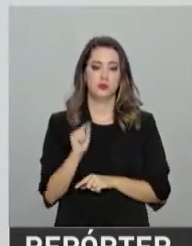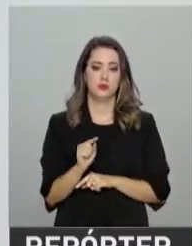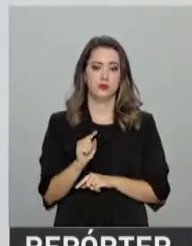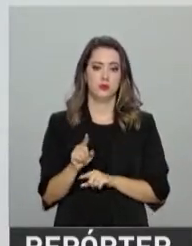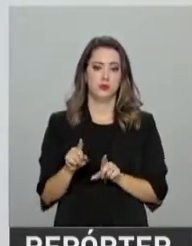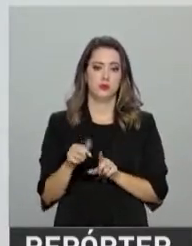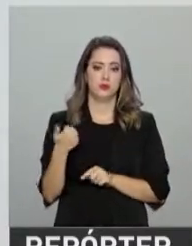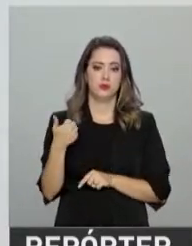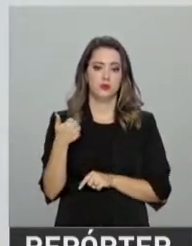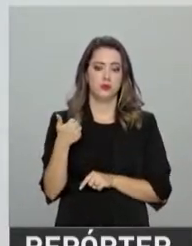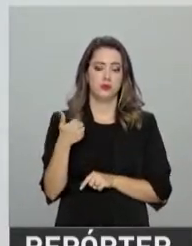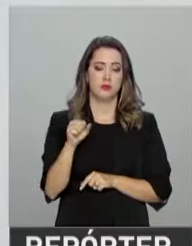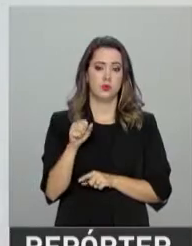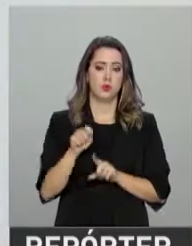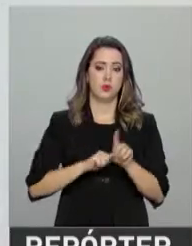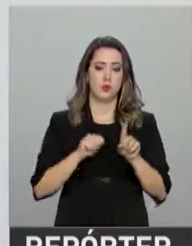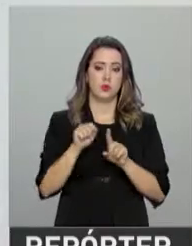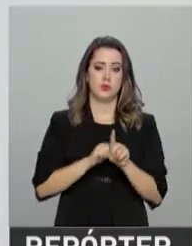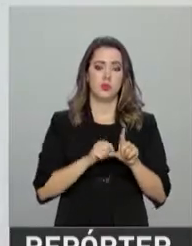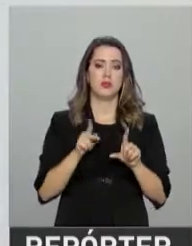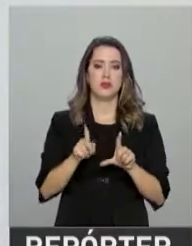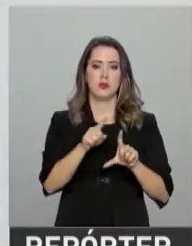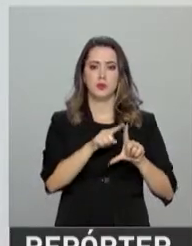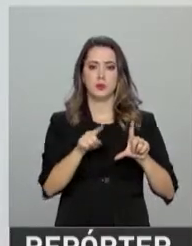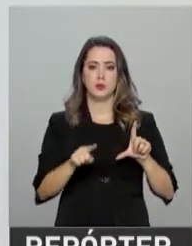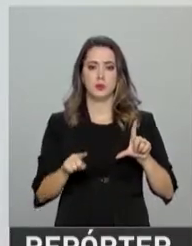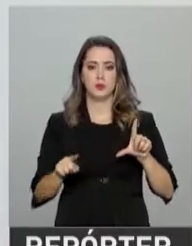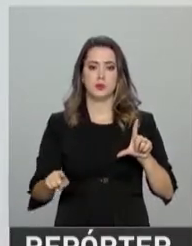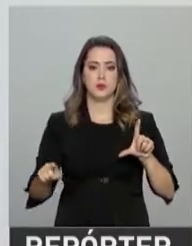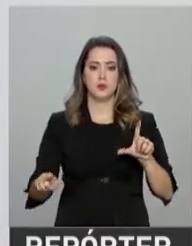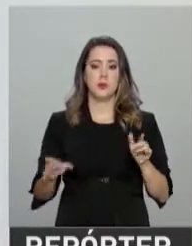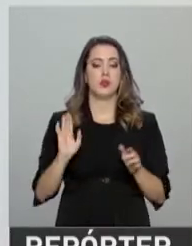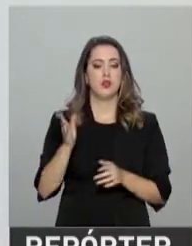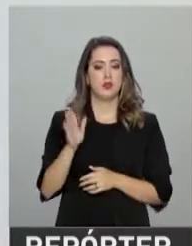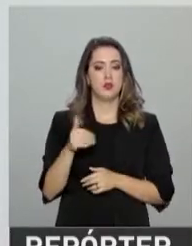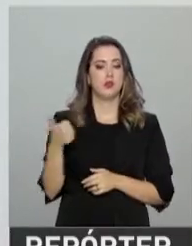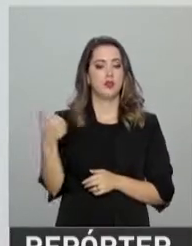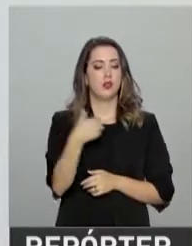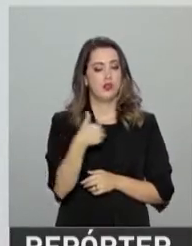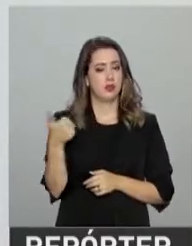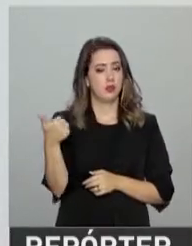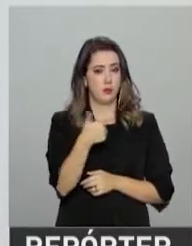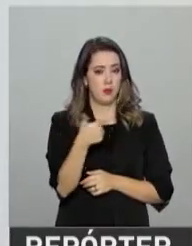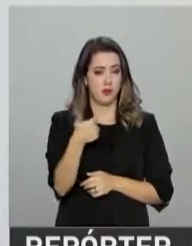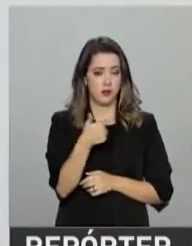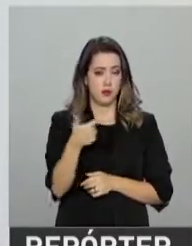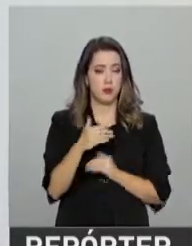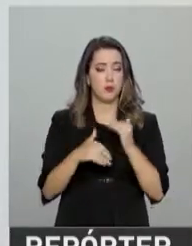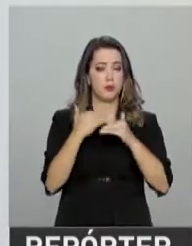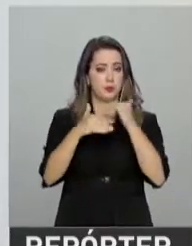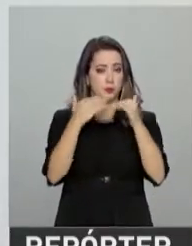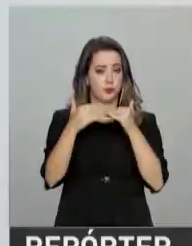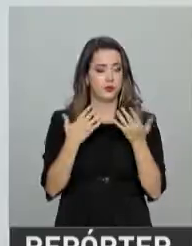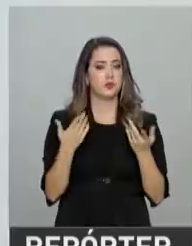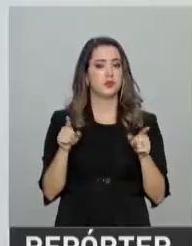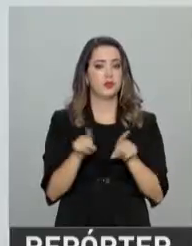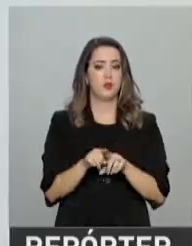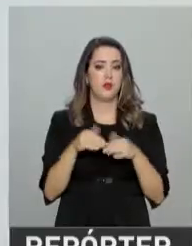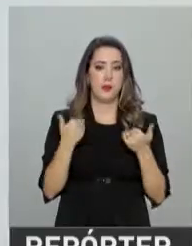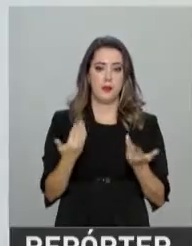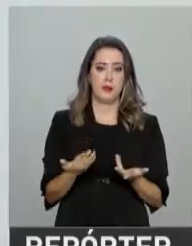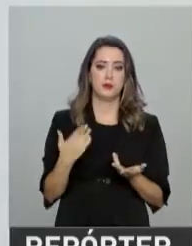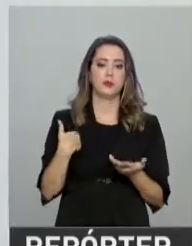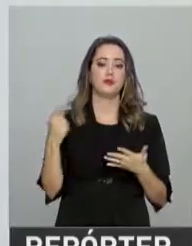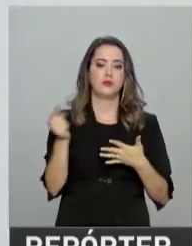18 foram 18 meses de quedas consecutivas já estamos no décimo segundo mês de alta também consecutiva medidas